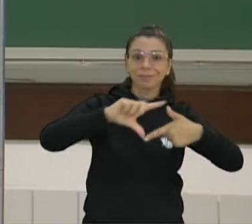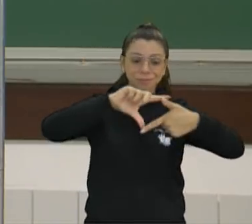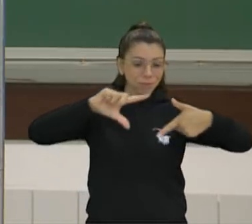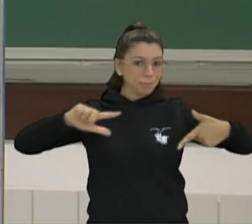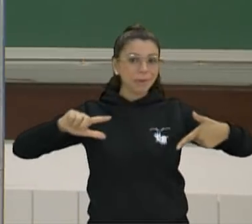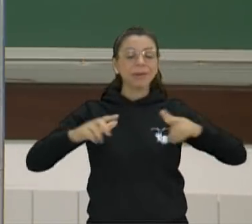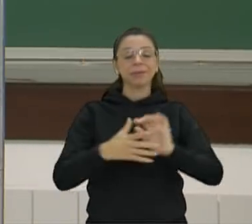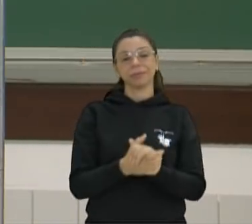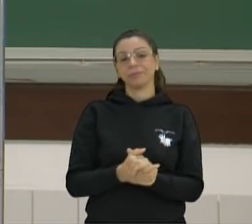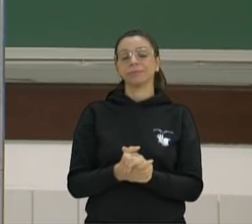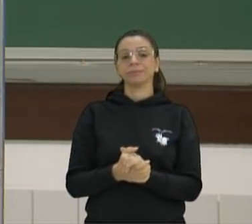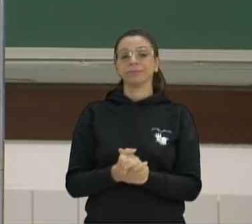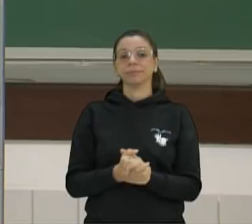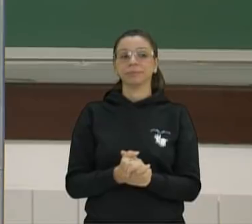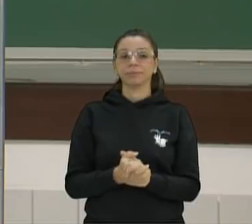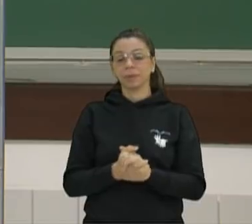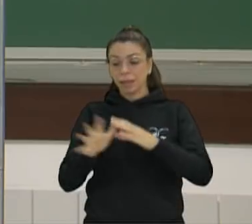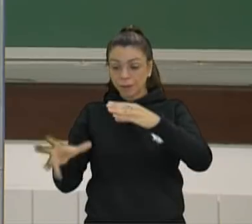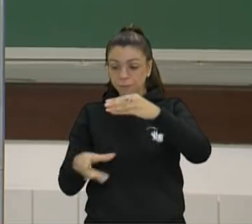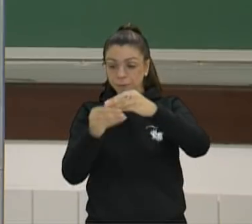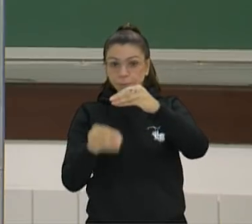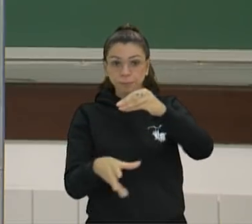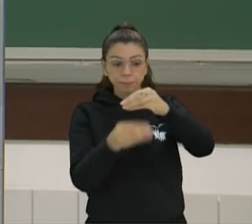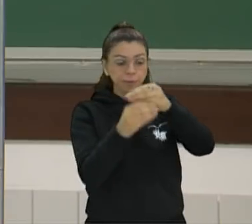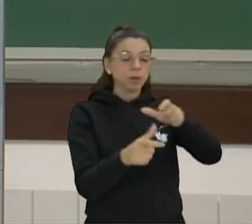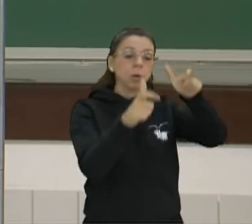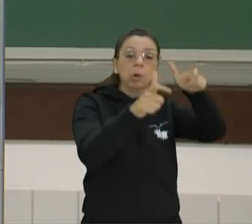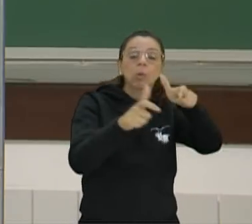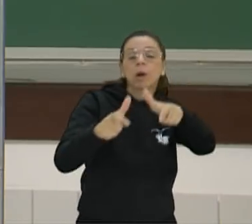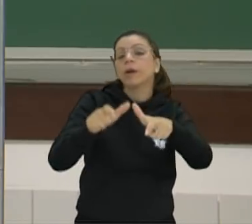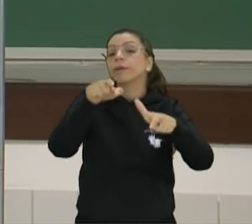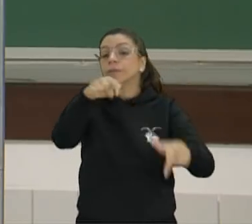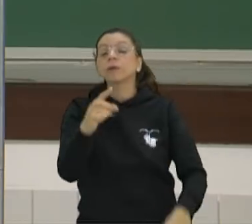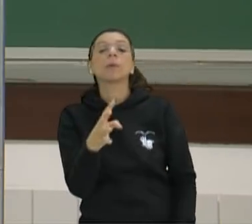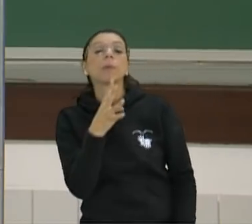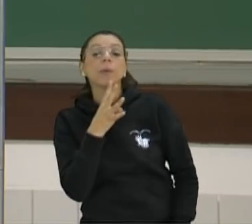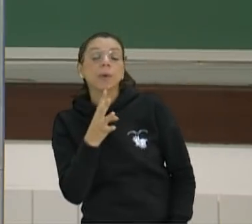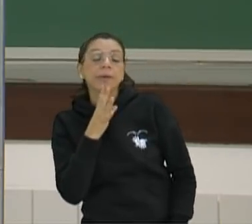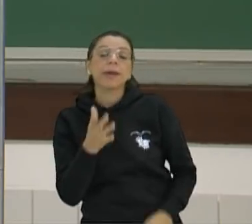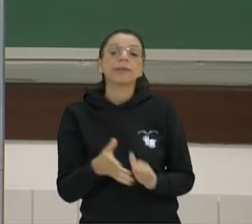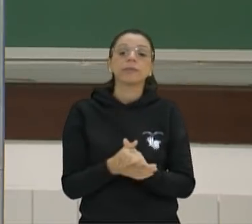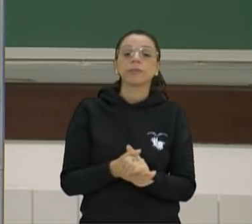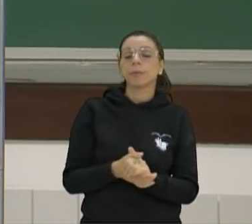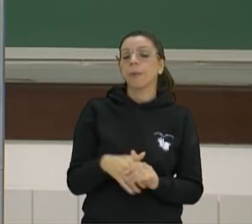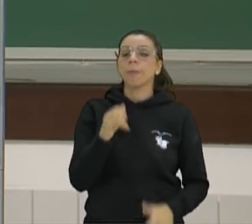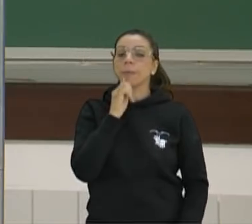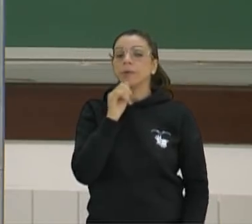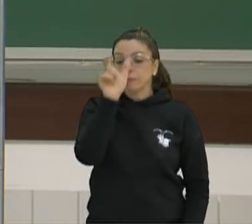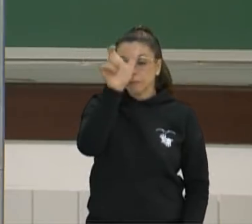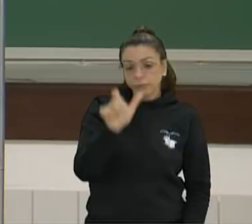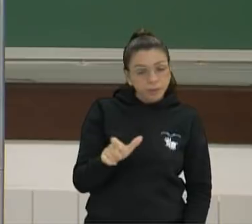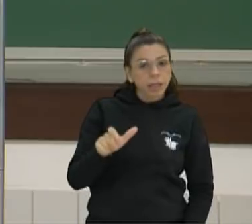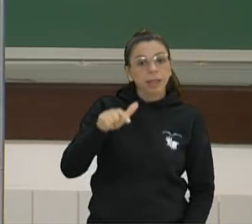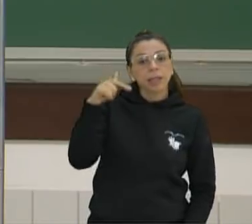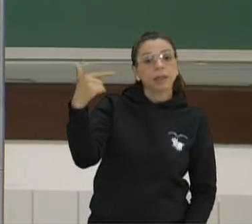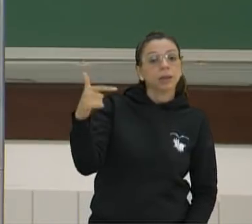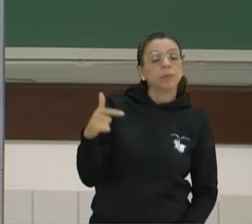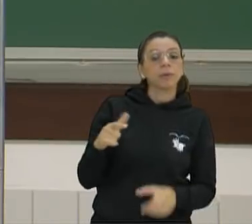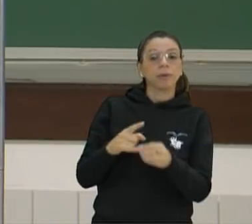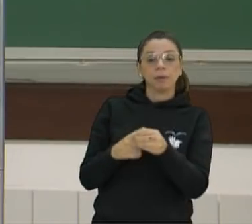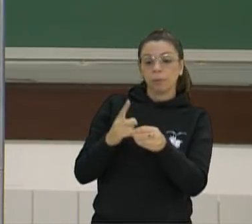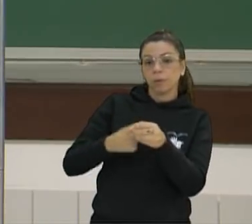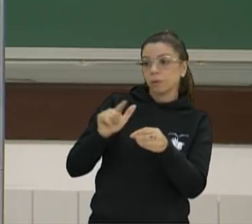você já vai associando com outros lugares que você conhece, né? Quem não é de Curitiba pode lembrar aí da sua cidade,